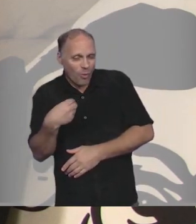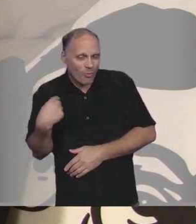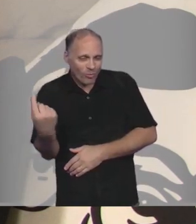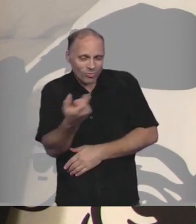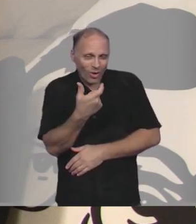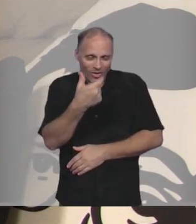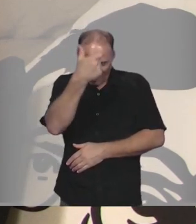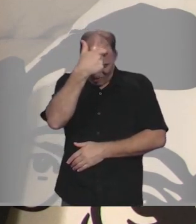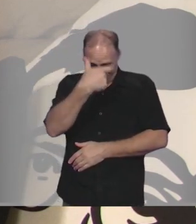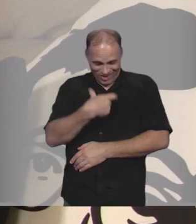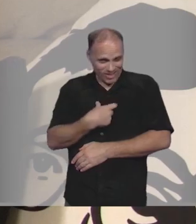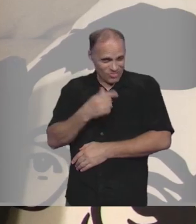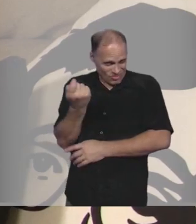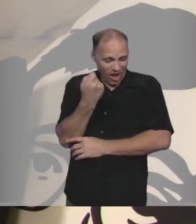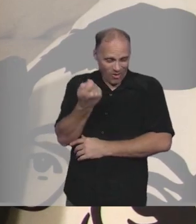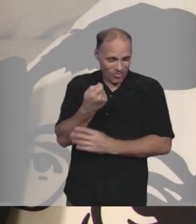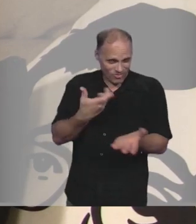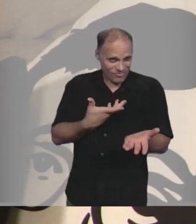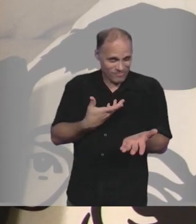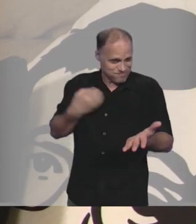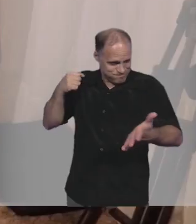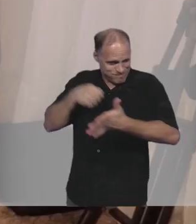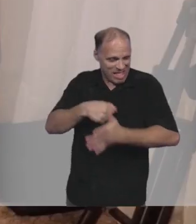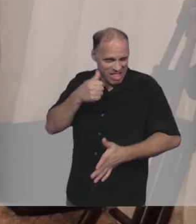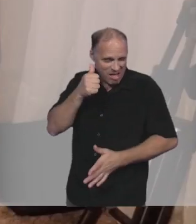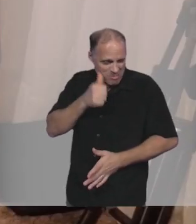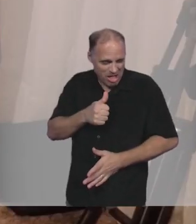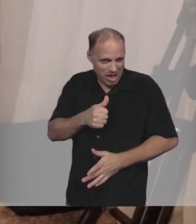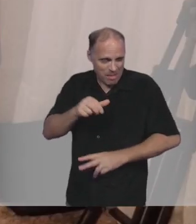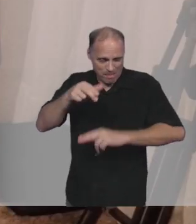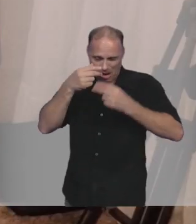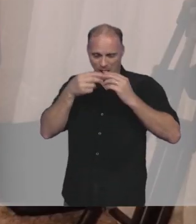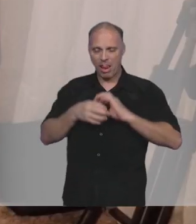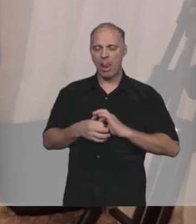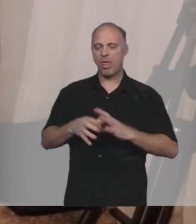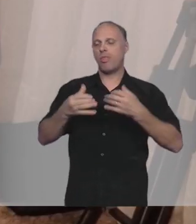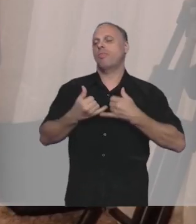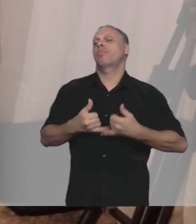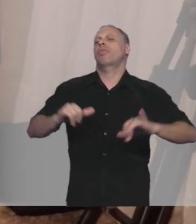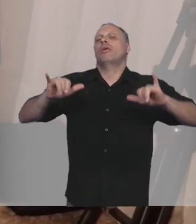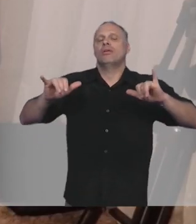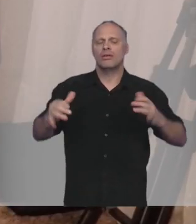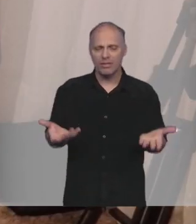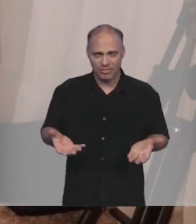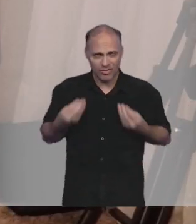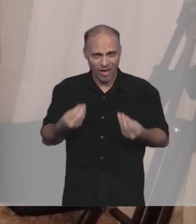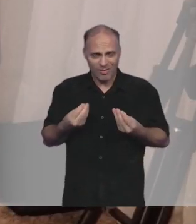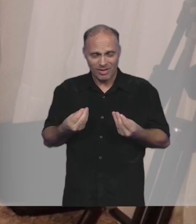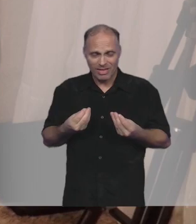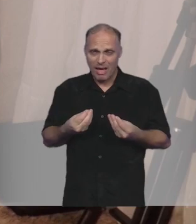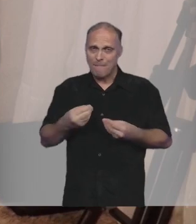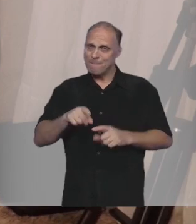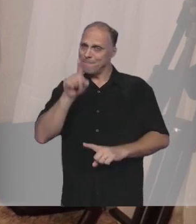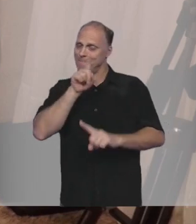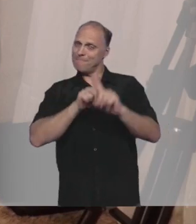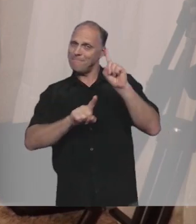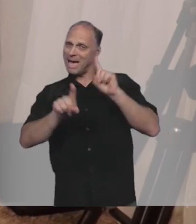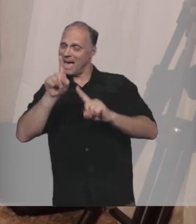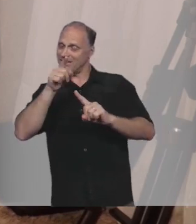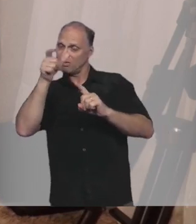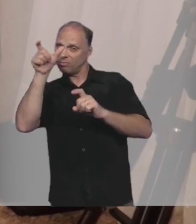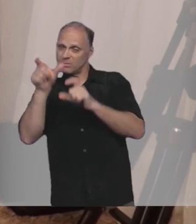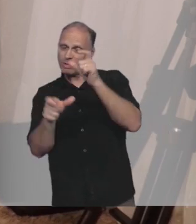Mas aí o interlocutor, muitos deles entendem que a gente está reafirmando uma sociedade machista. Então